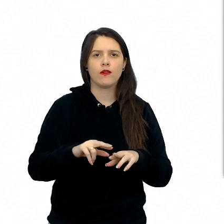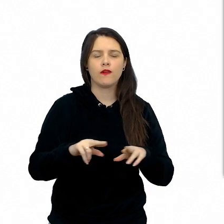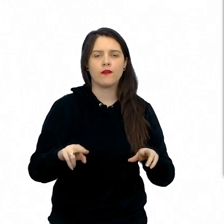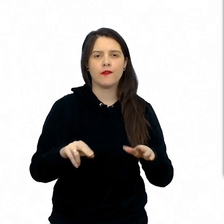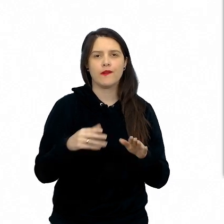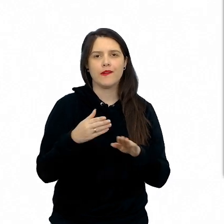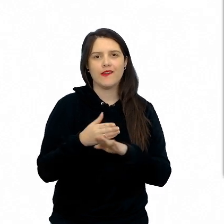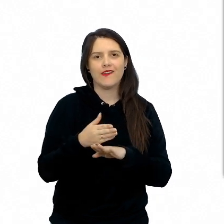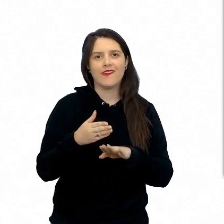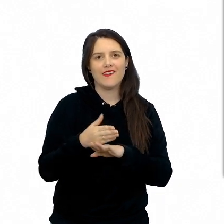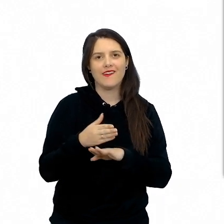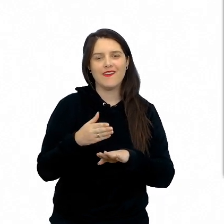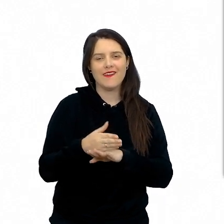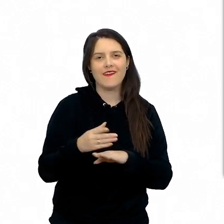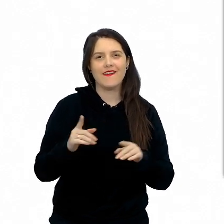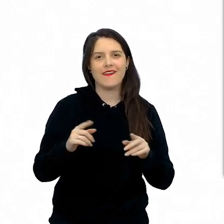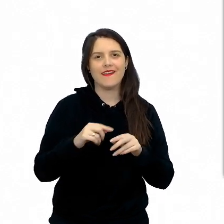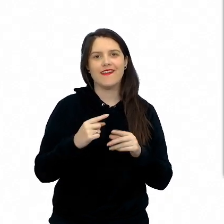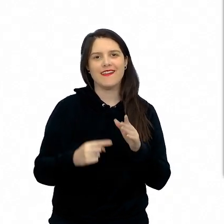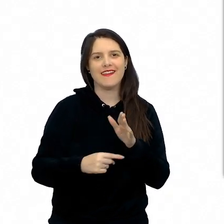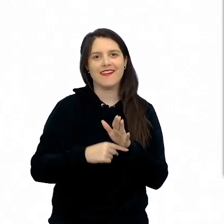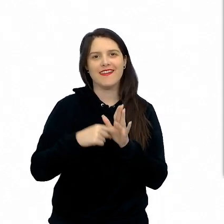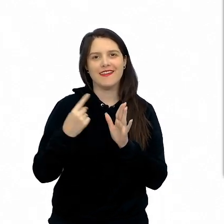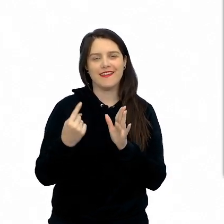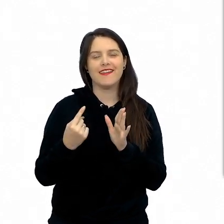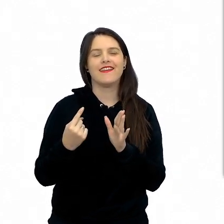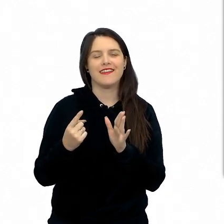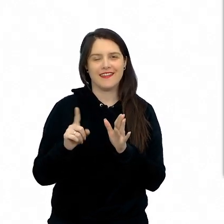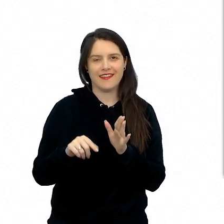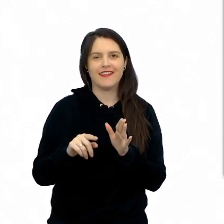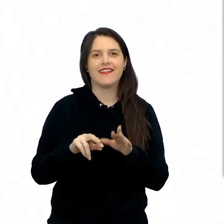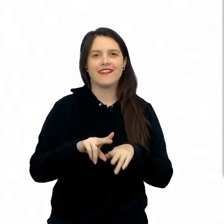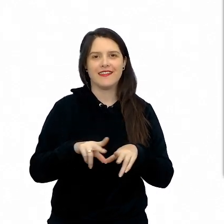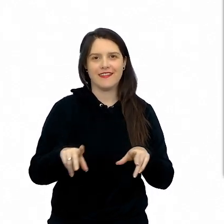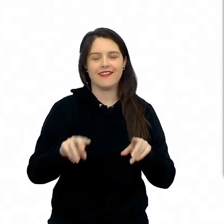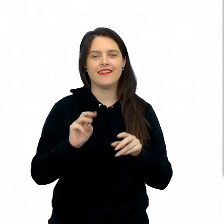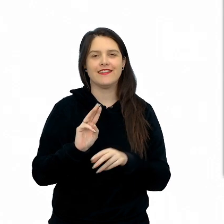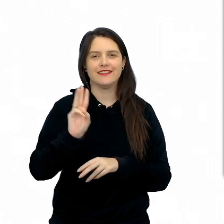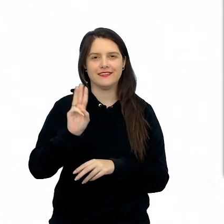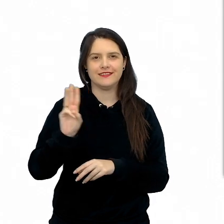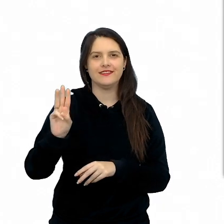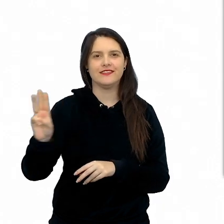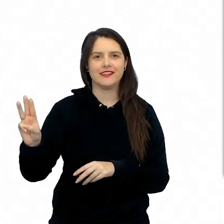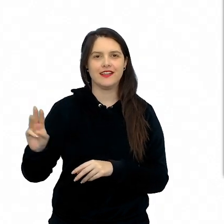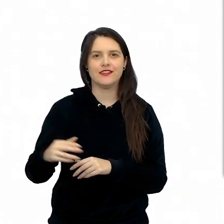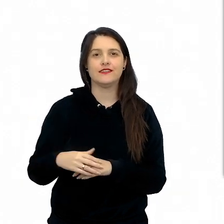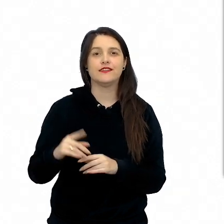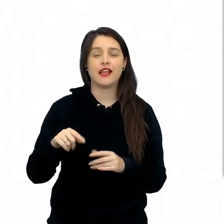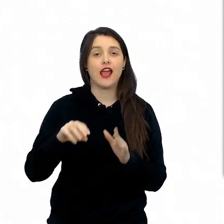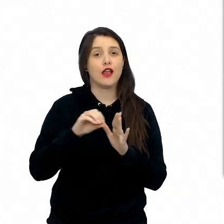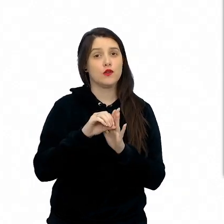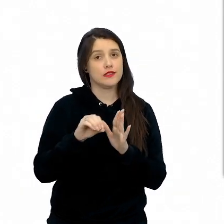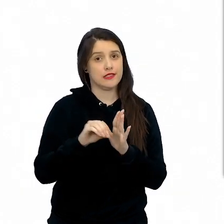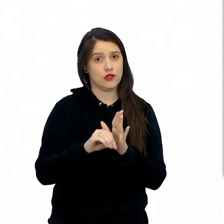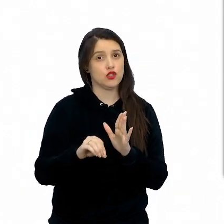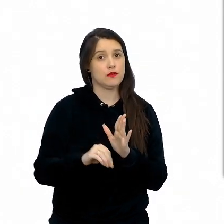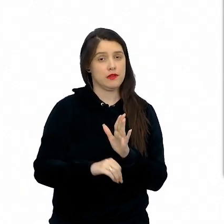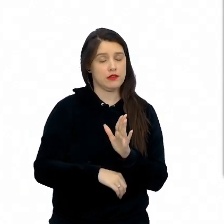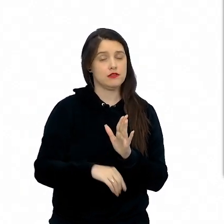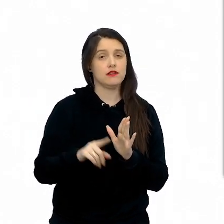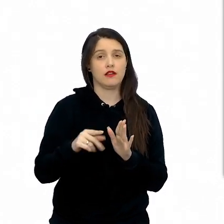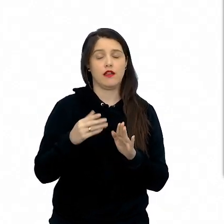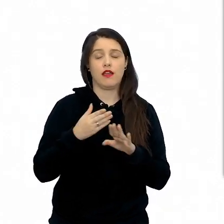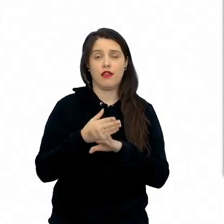acesso. Então, primeiro vocês entram no site do Centro de Mídias,